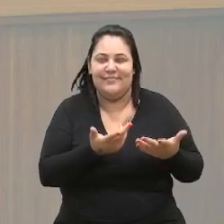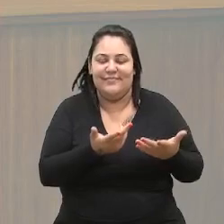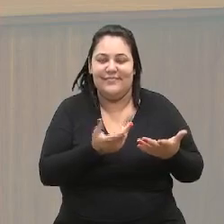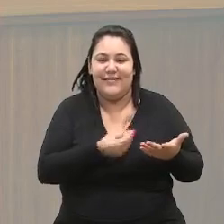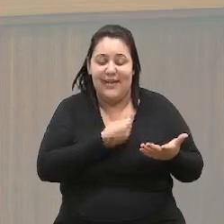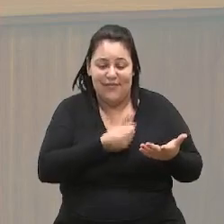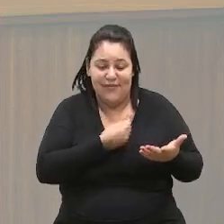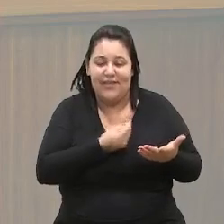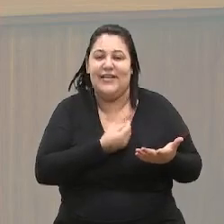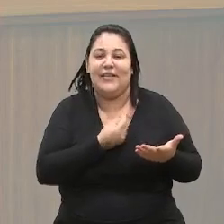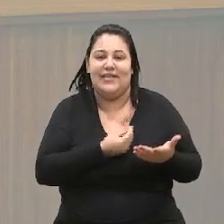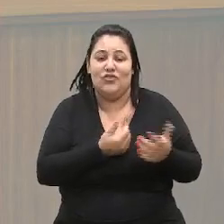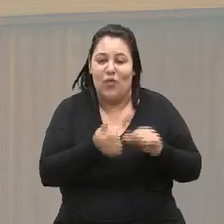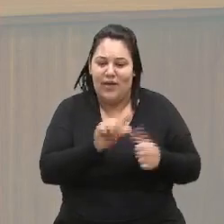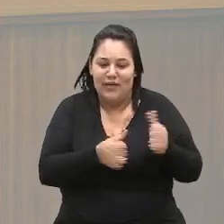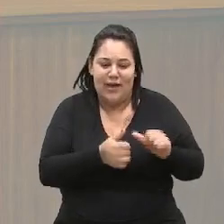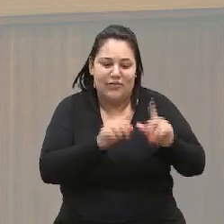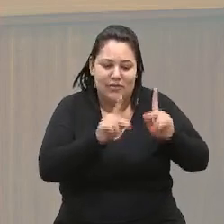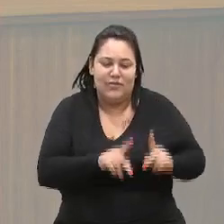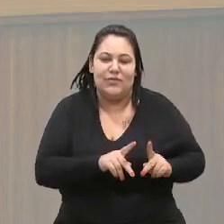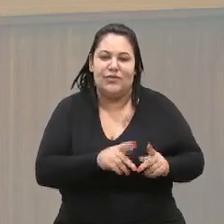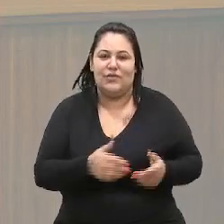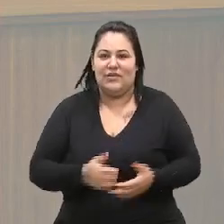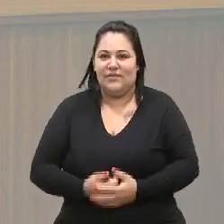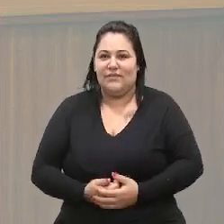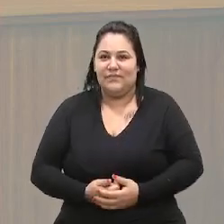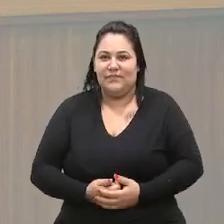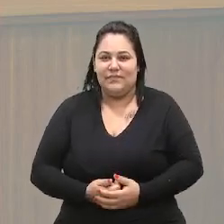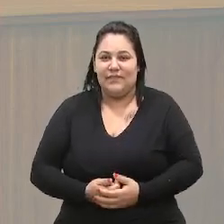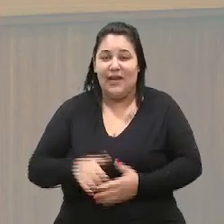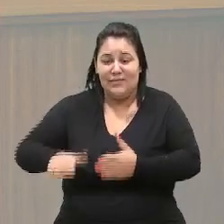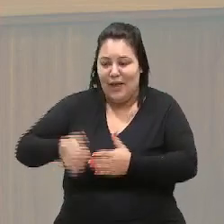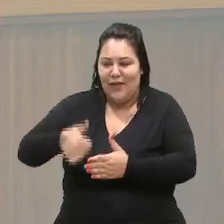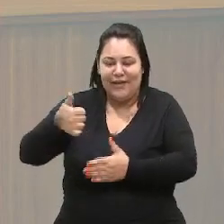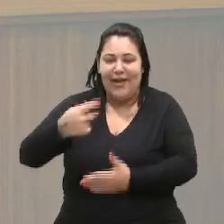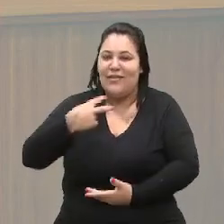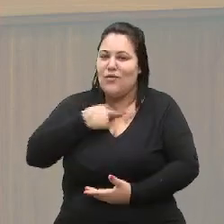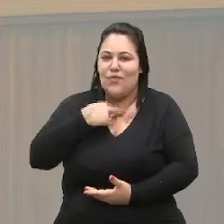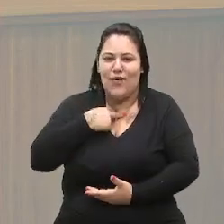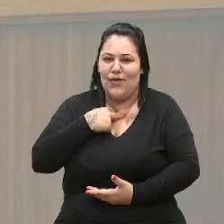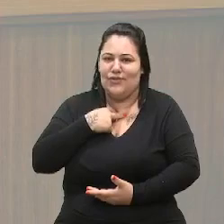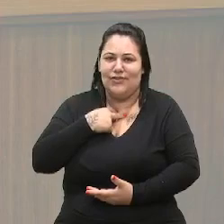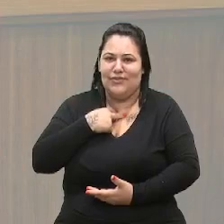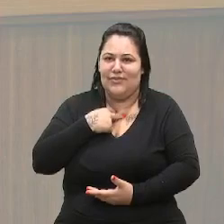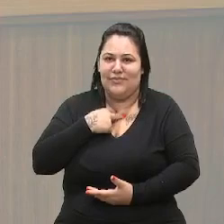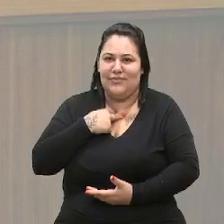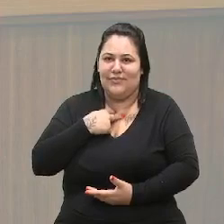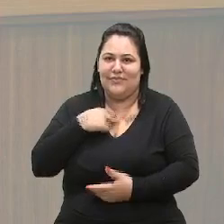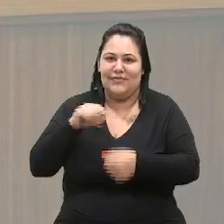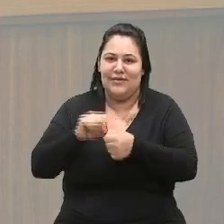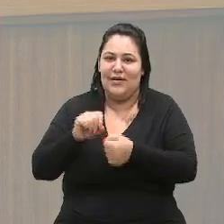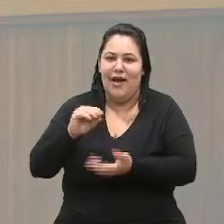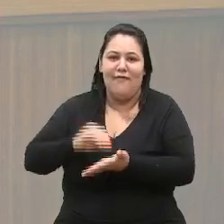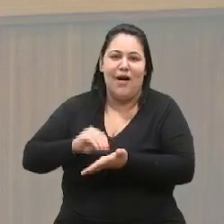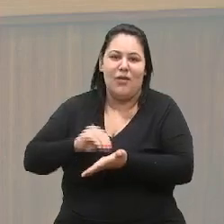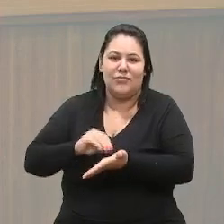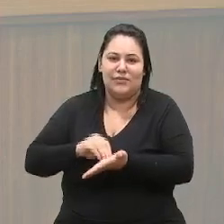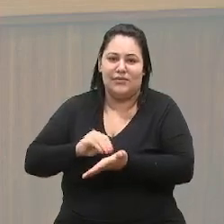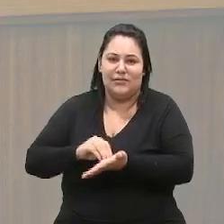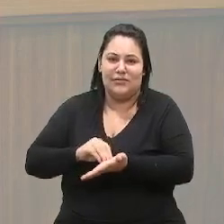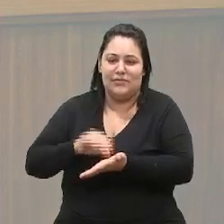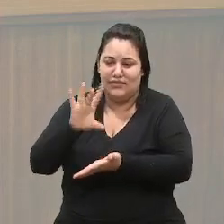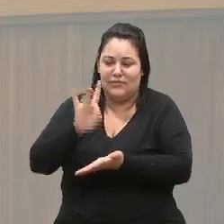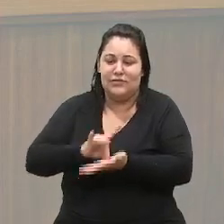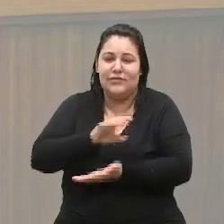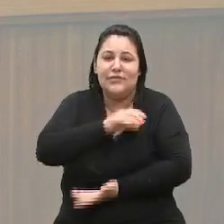vida digna daqueles moradores. Essas melhorias elas não podem ser realizadas pela falta da